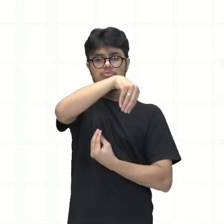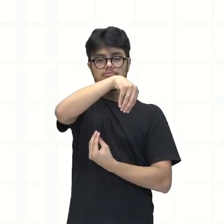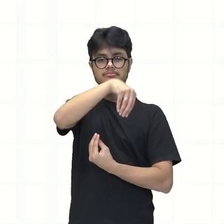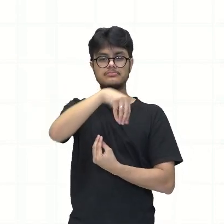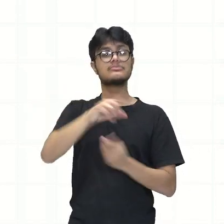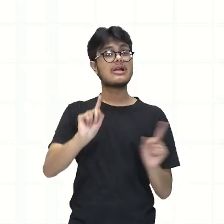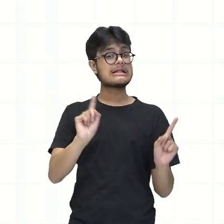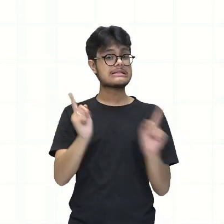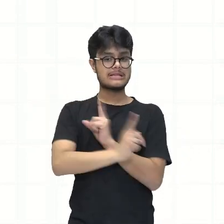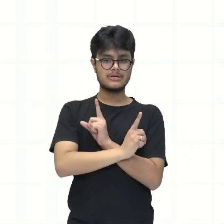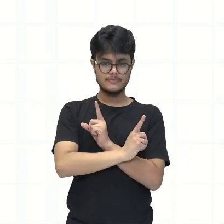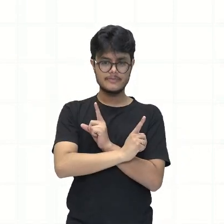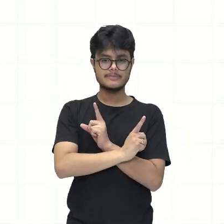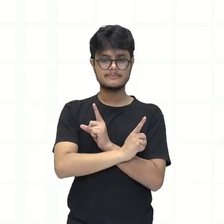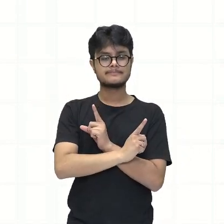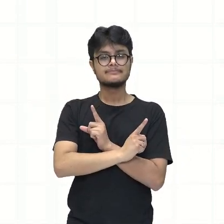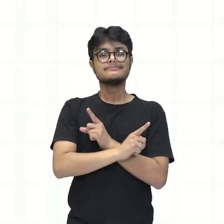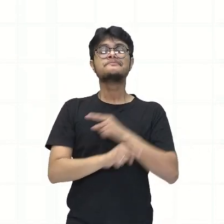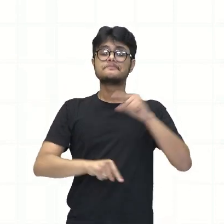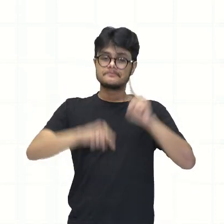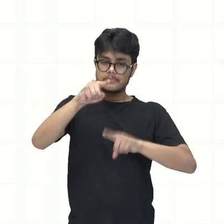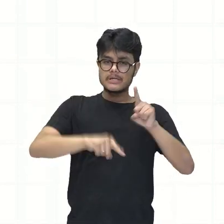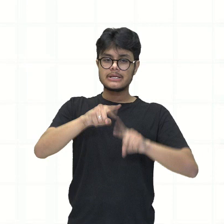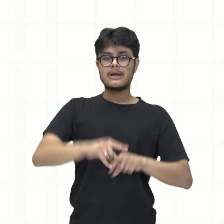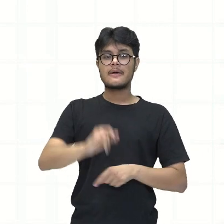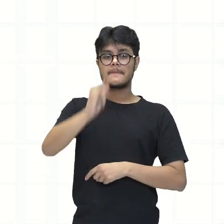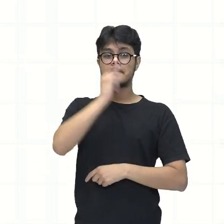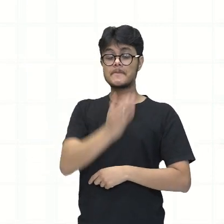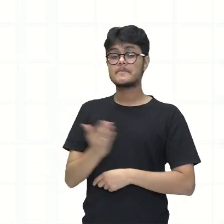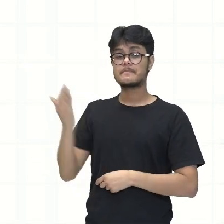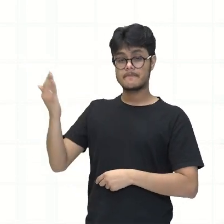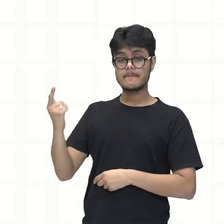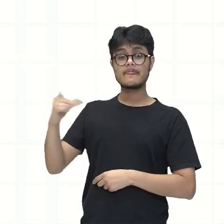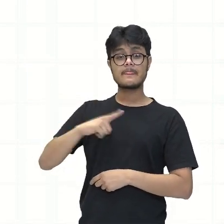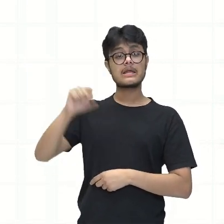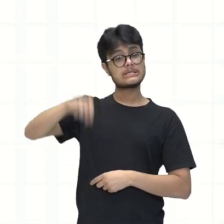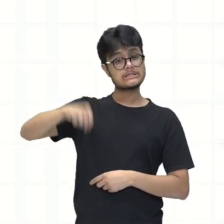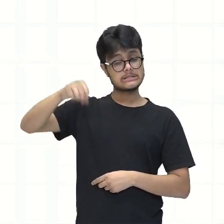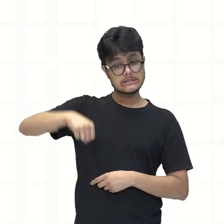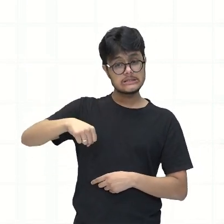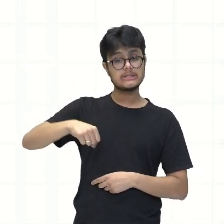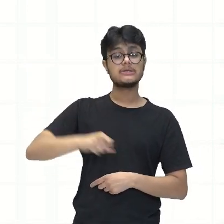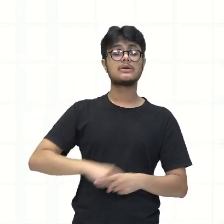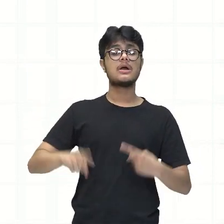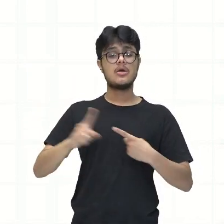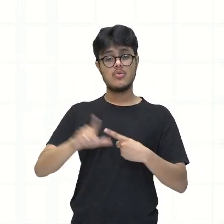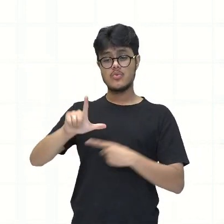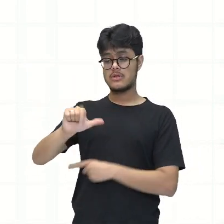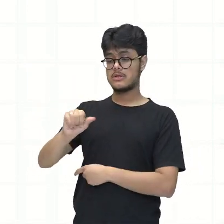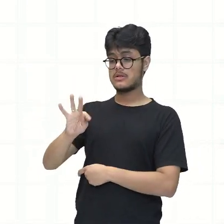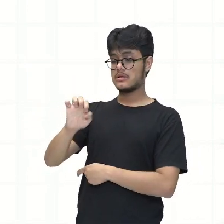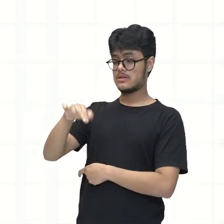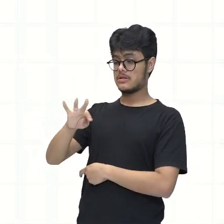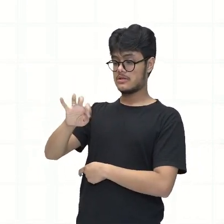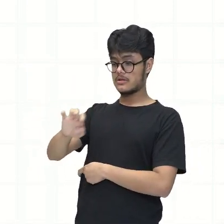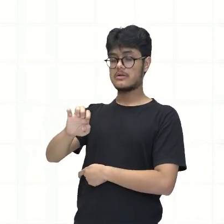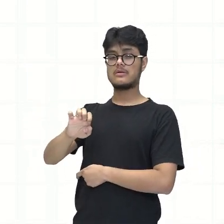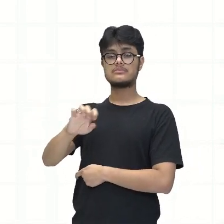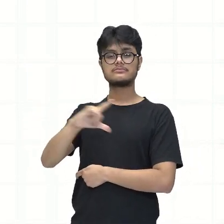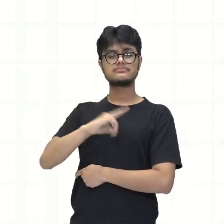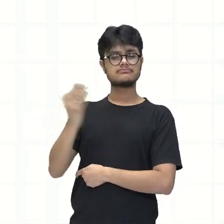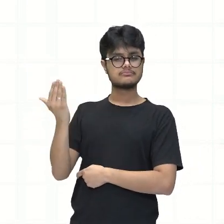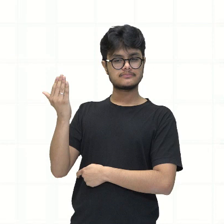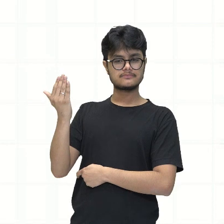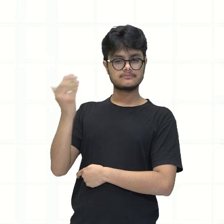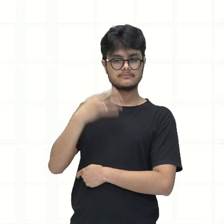a temperatura do material, certo? Então, nós temos essa transferência de calor, que é esse exemplo que nós temos aqui